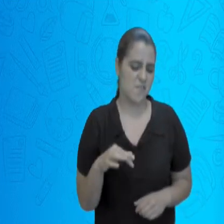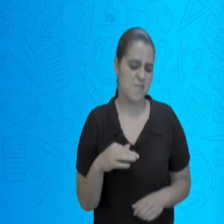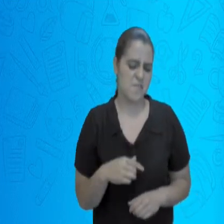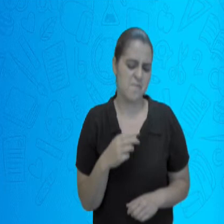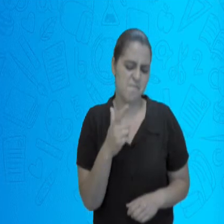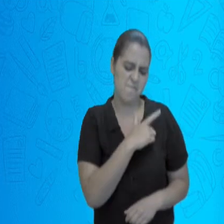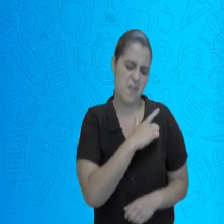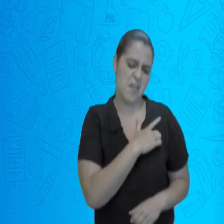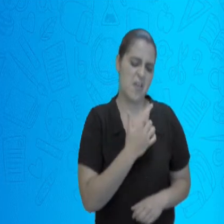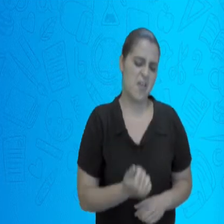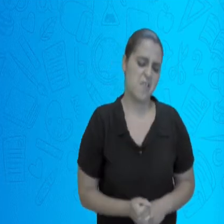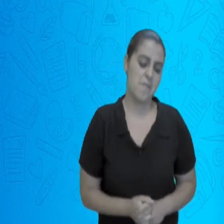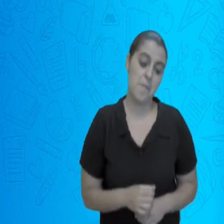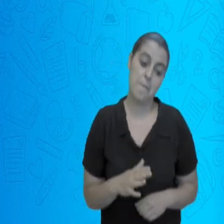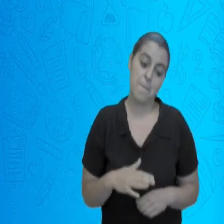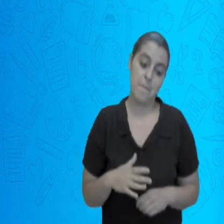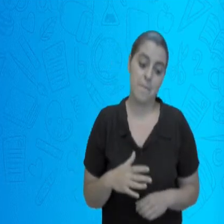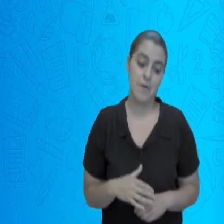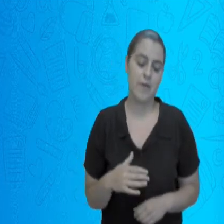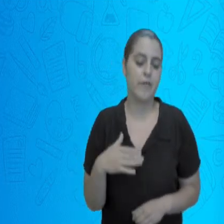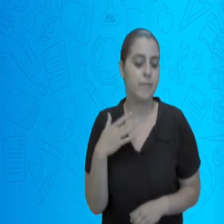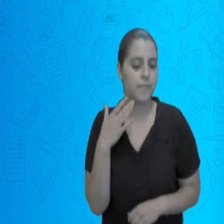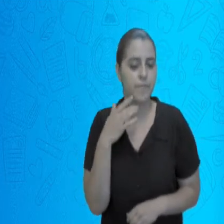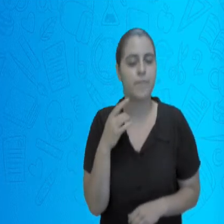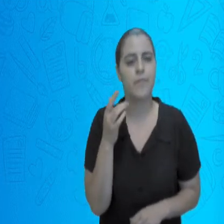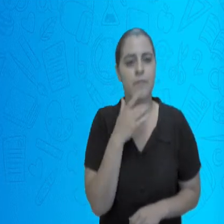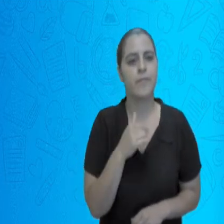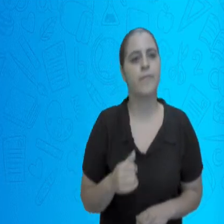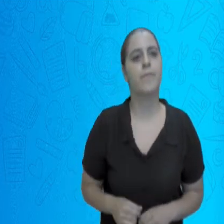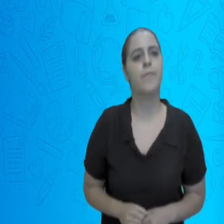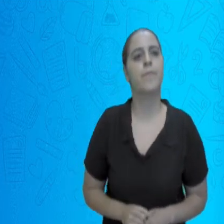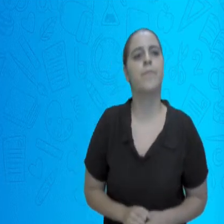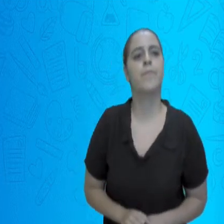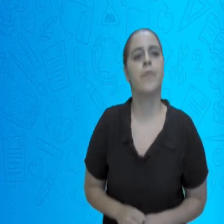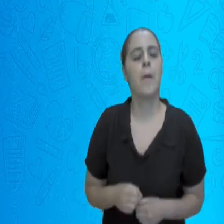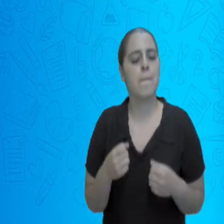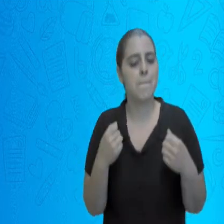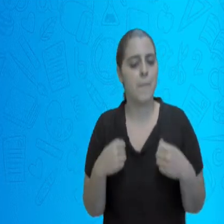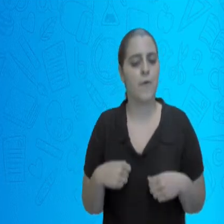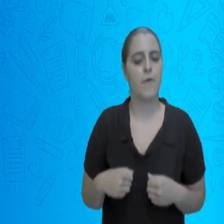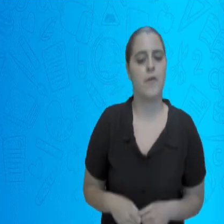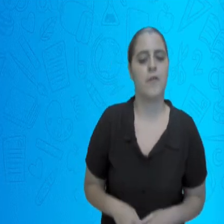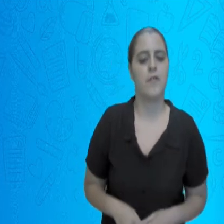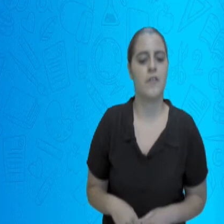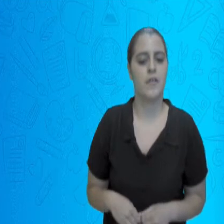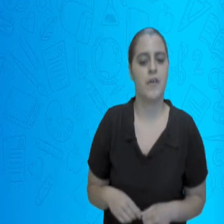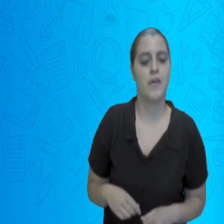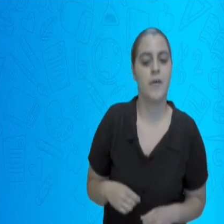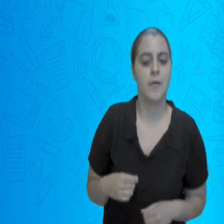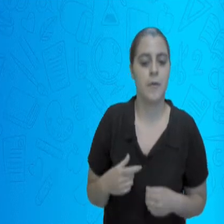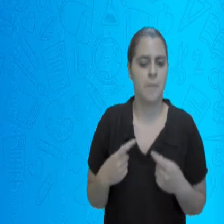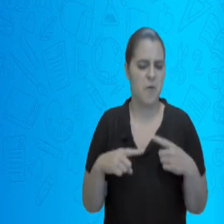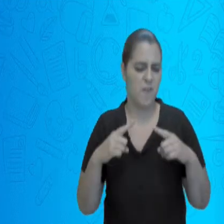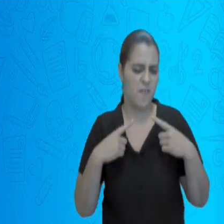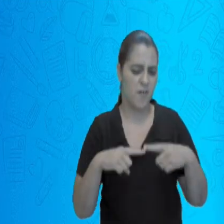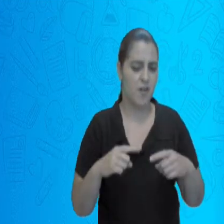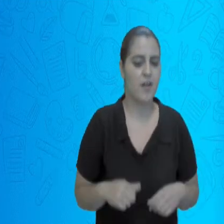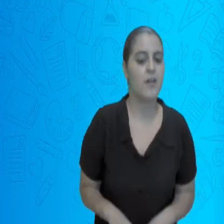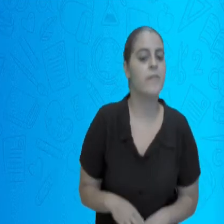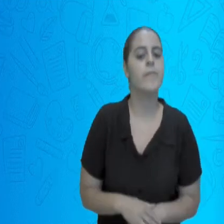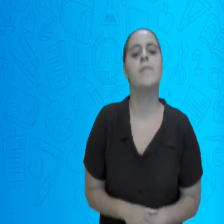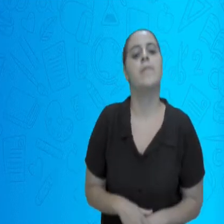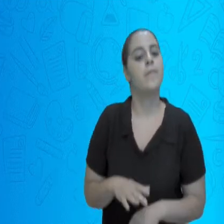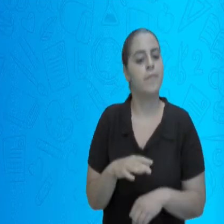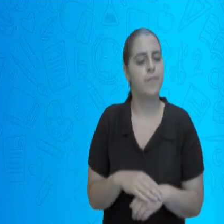feio. Ela é uma bactéria, né? Que está ali. Podem provocar, e aí a gente vai falar de doenças,